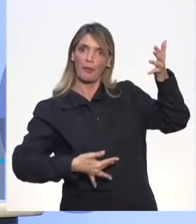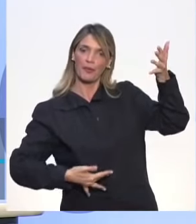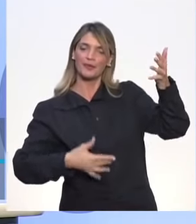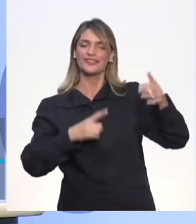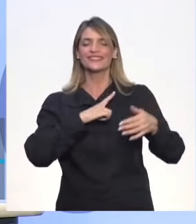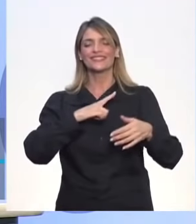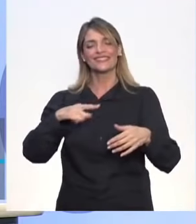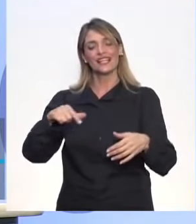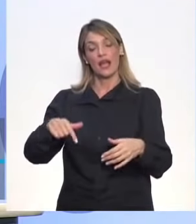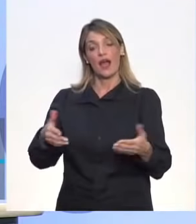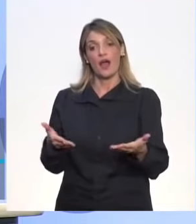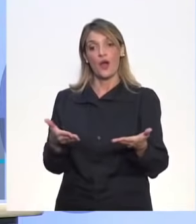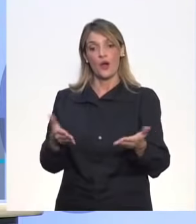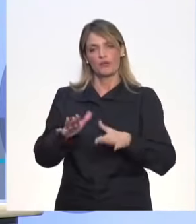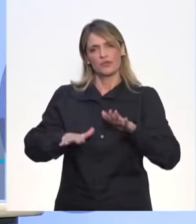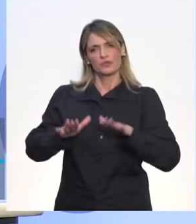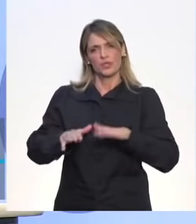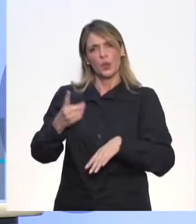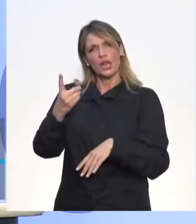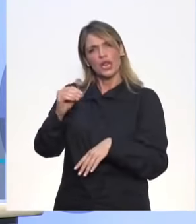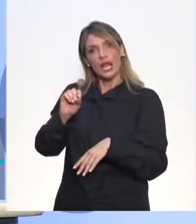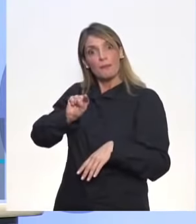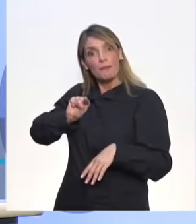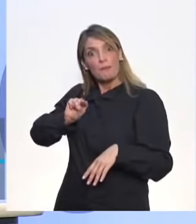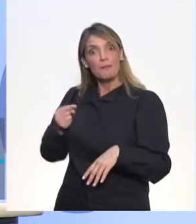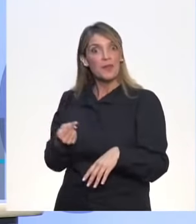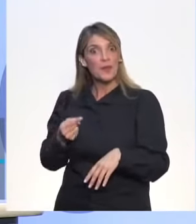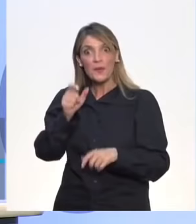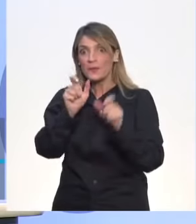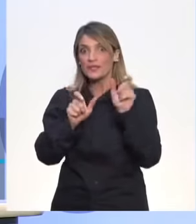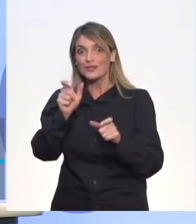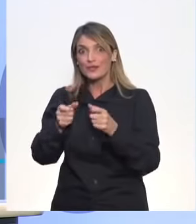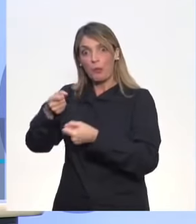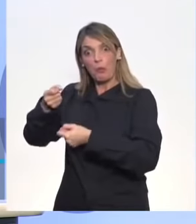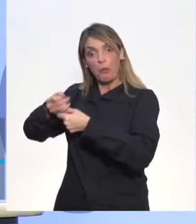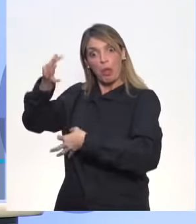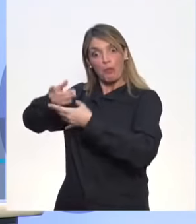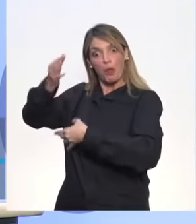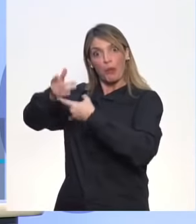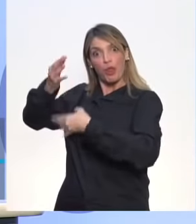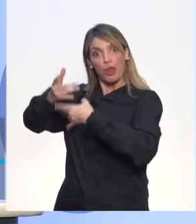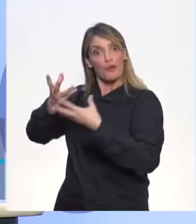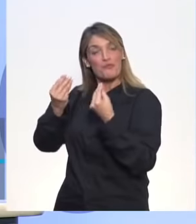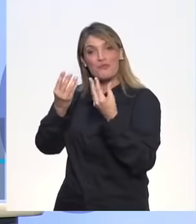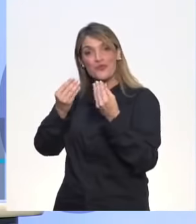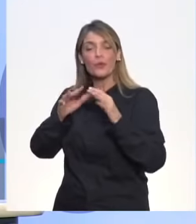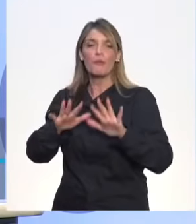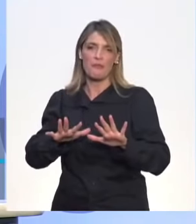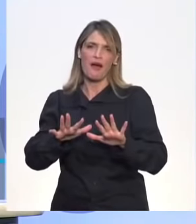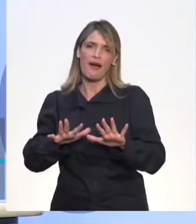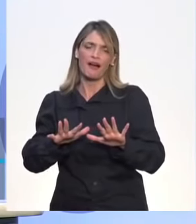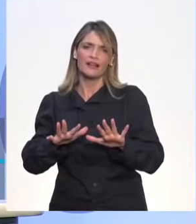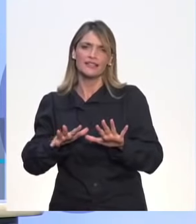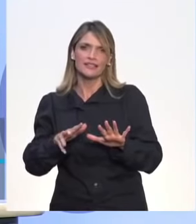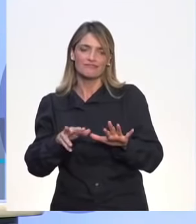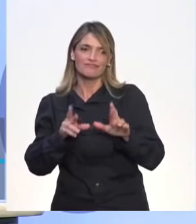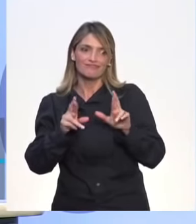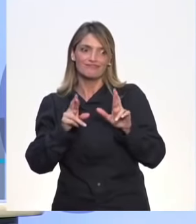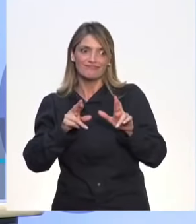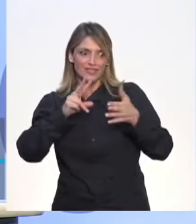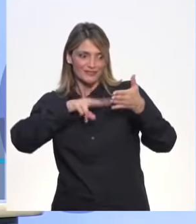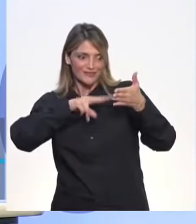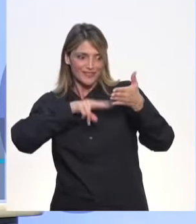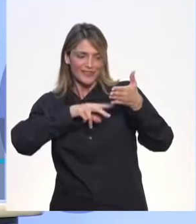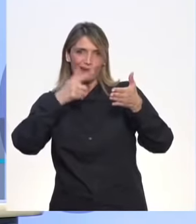no momento nós são com aproximadamente dez mil pessoas no cheque Isso é muita gente mas eu te faz possível aqui para ler o maior